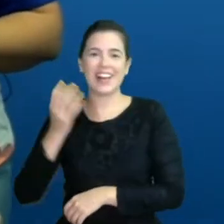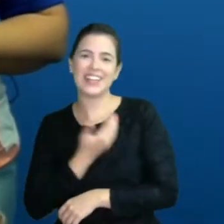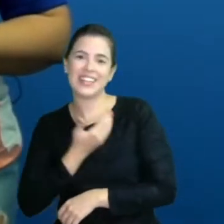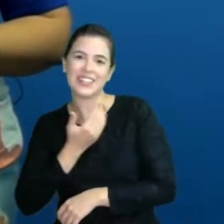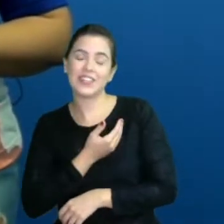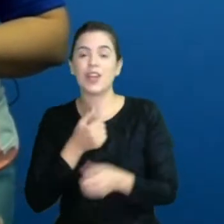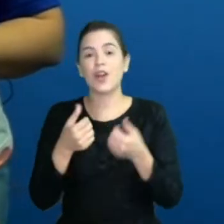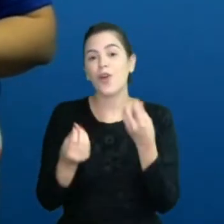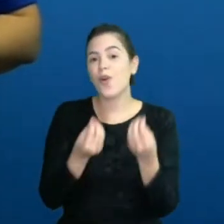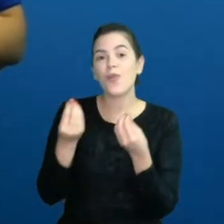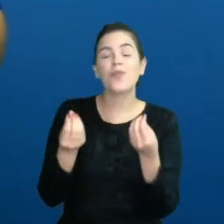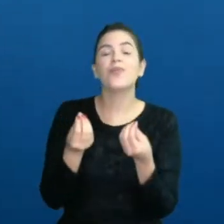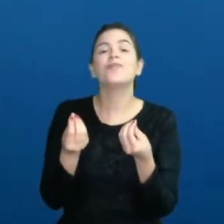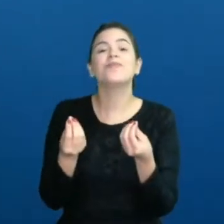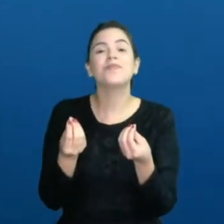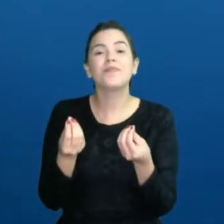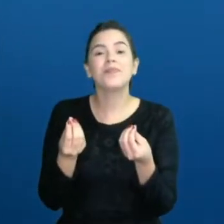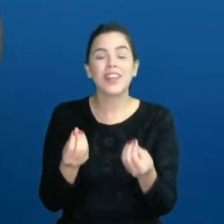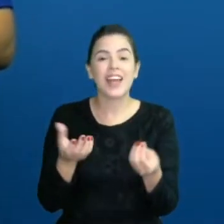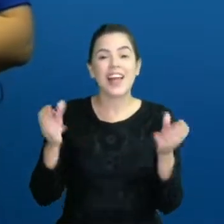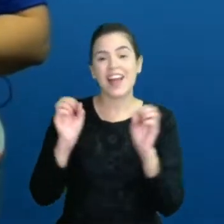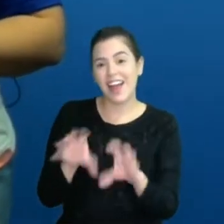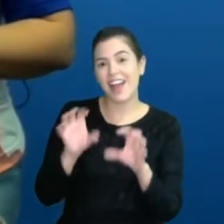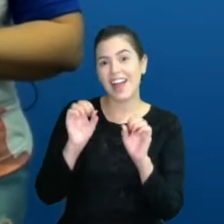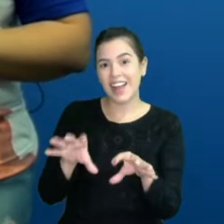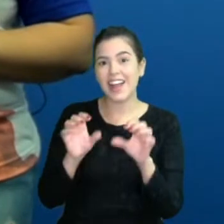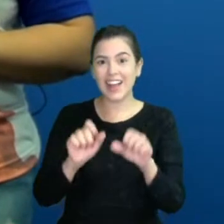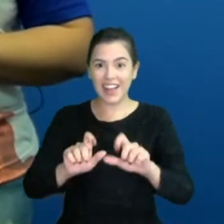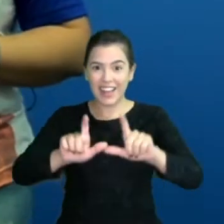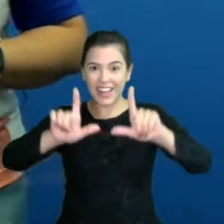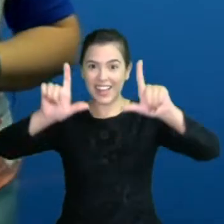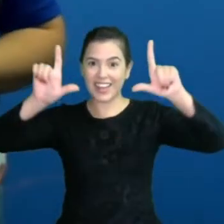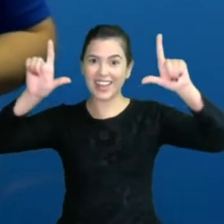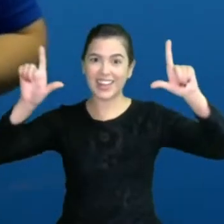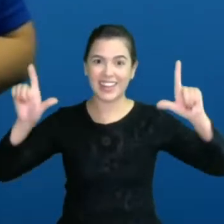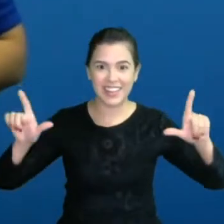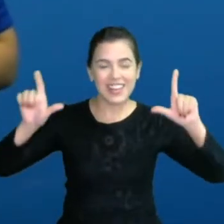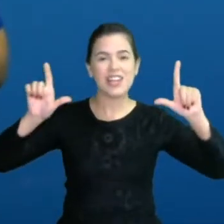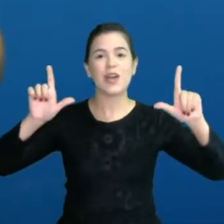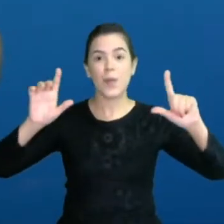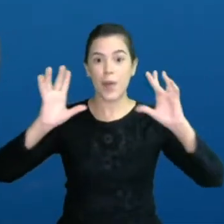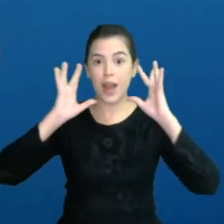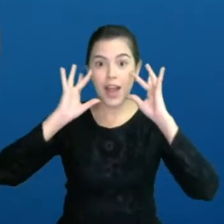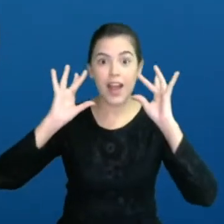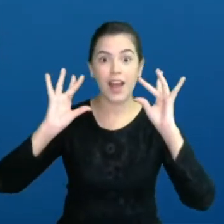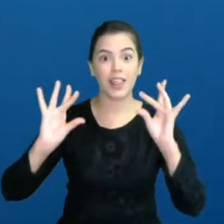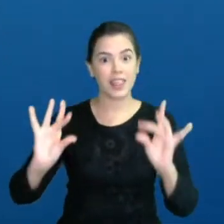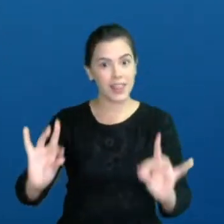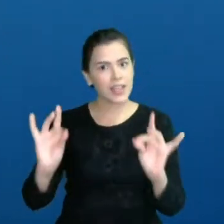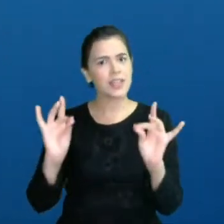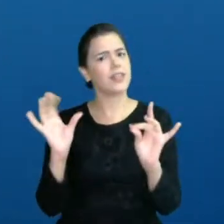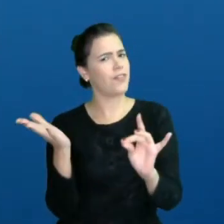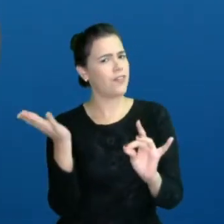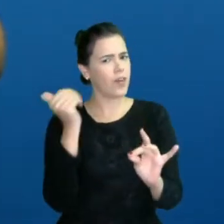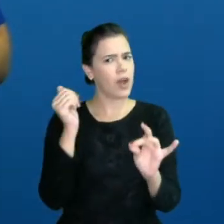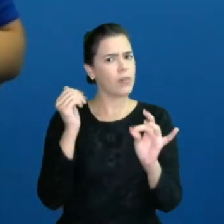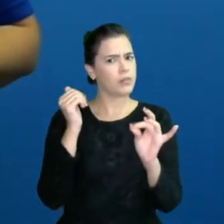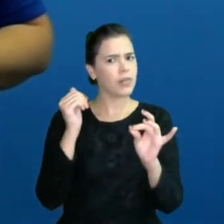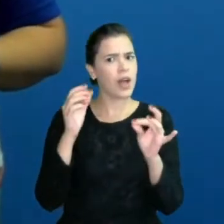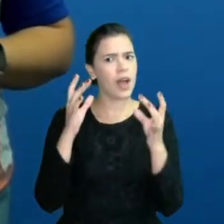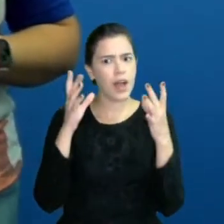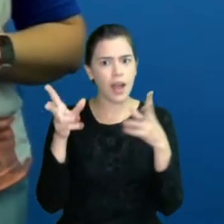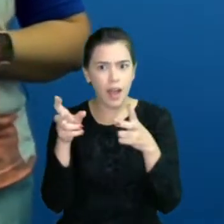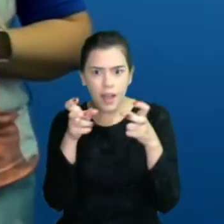amiguinhos, como estão? Nossa aula hoje é na televisão. Preste muita atenção. Vamos lá,